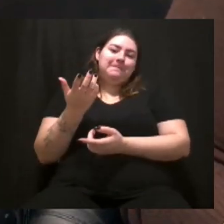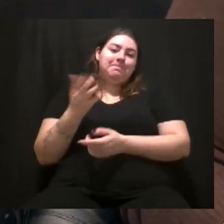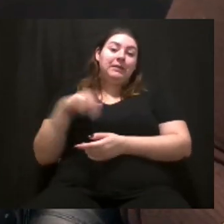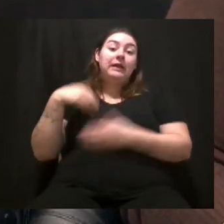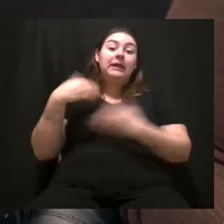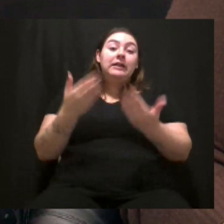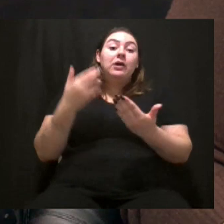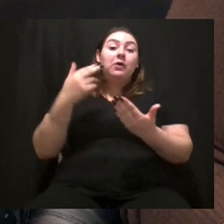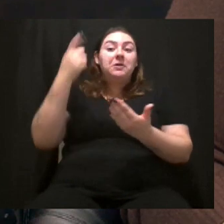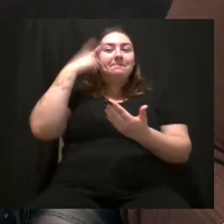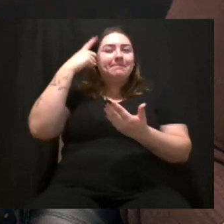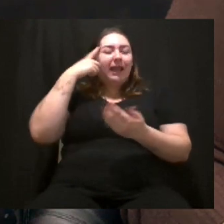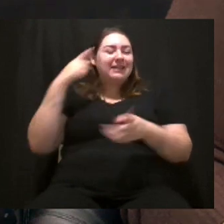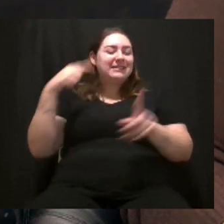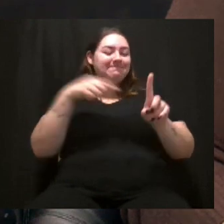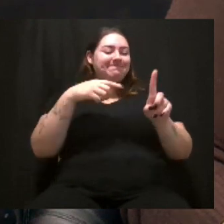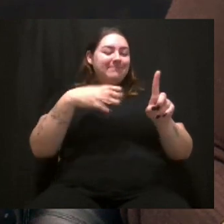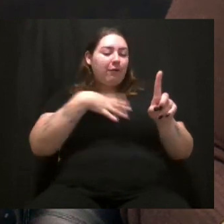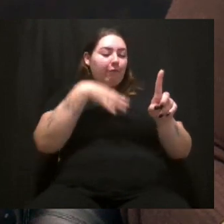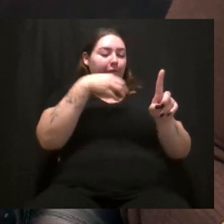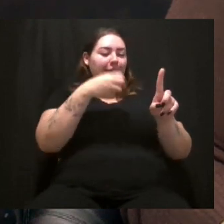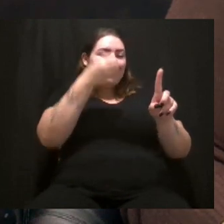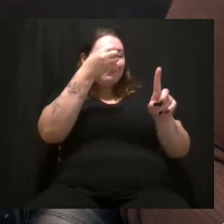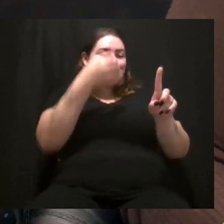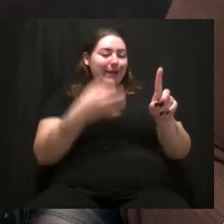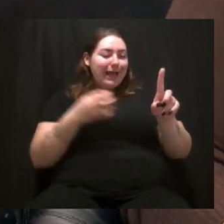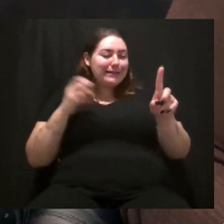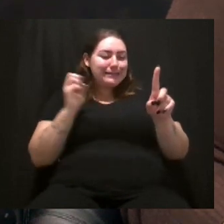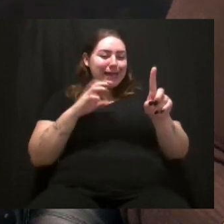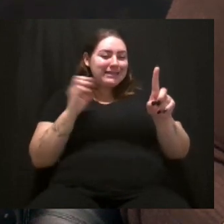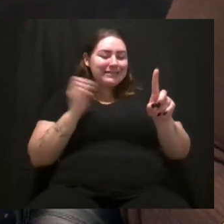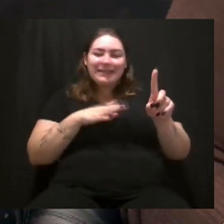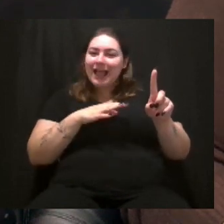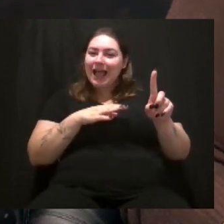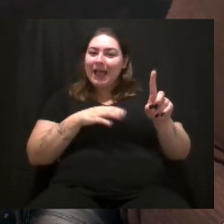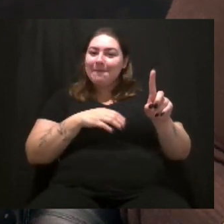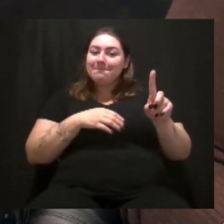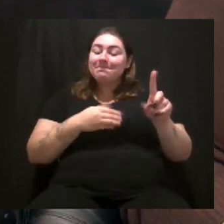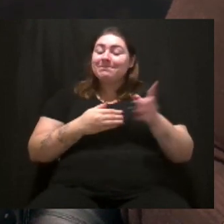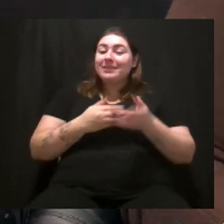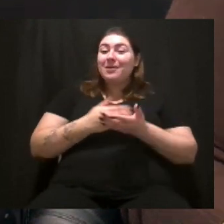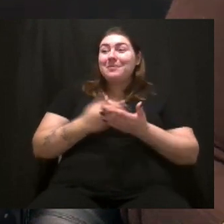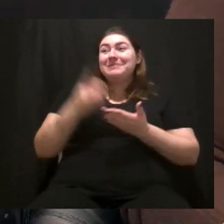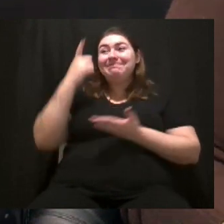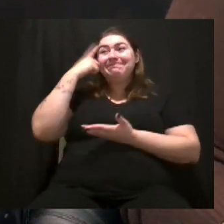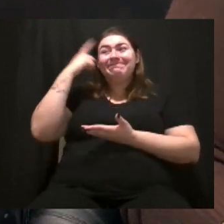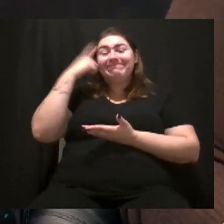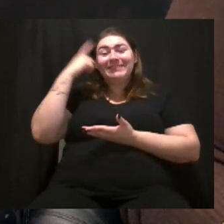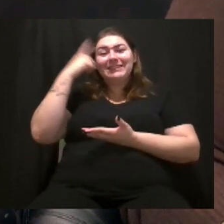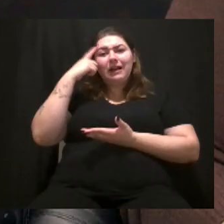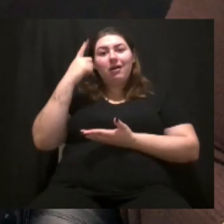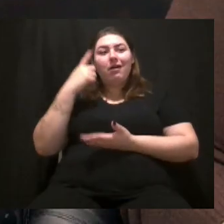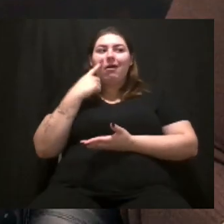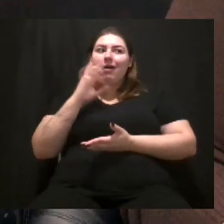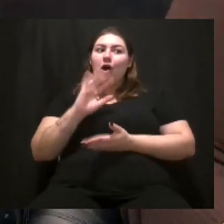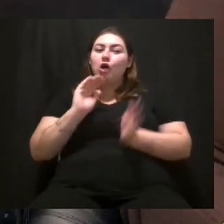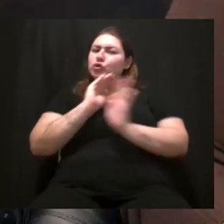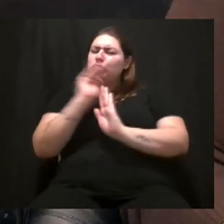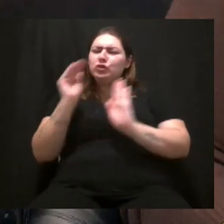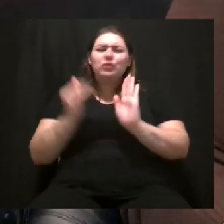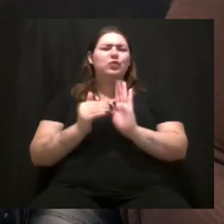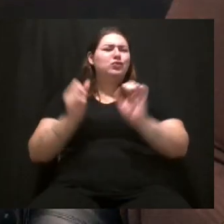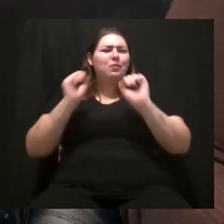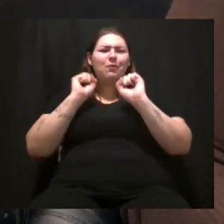do filho, na escolha da escola, a gente acaba tendo essa mentalidade, esse pensamento de, olha, tudo que eu puder, tudo que era